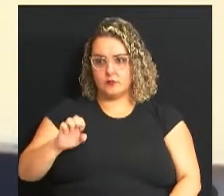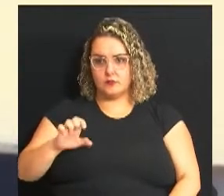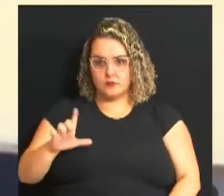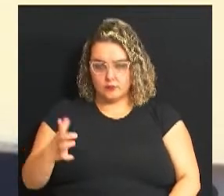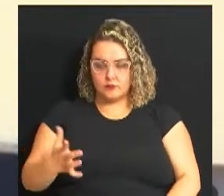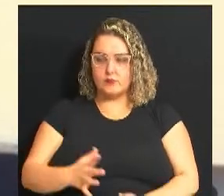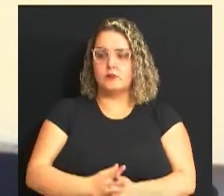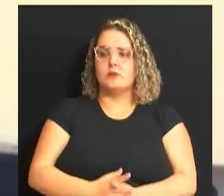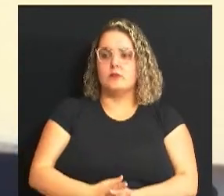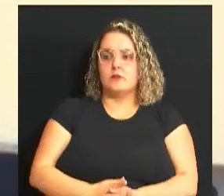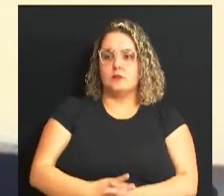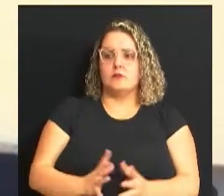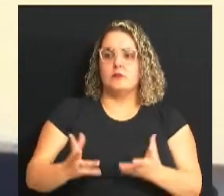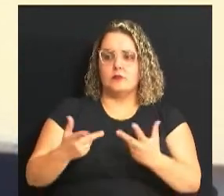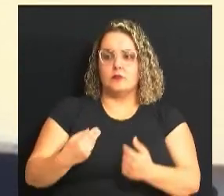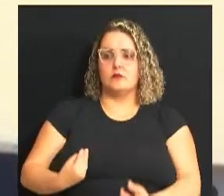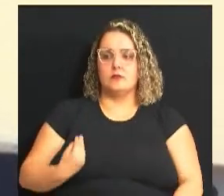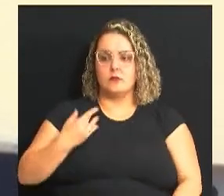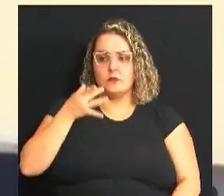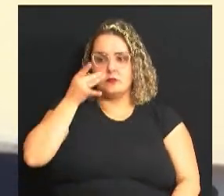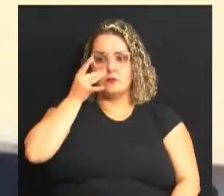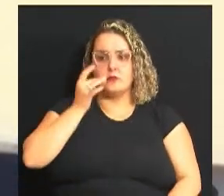e a todos aqui presentes.